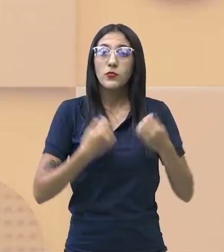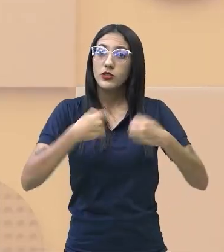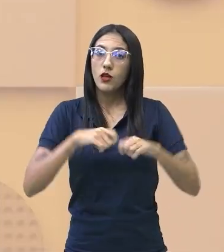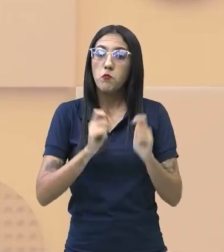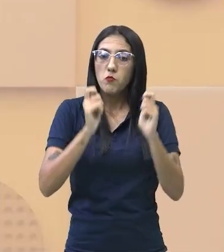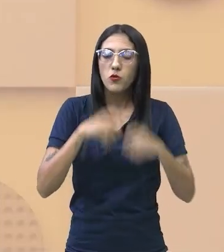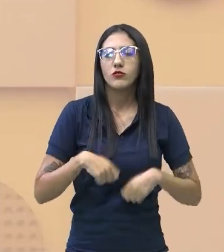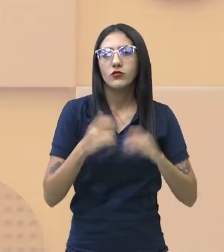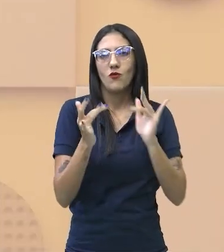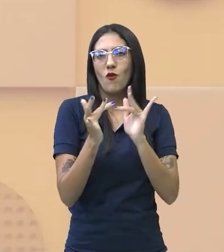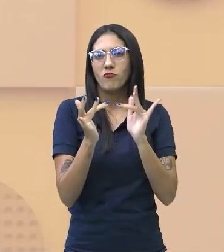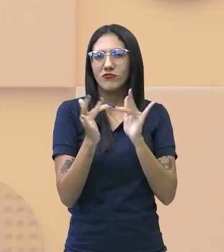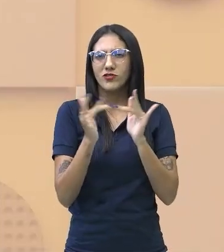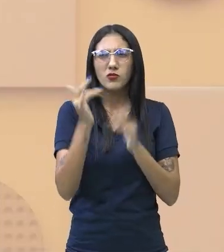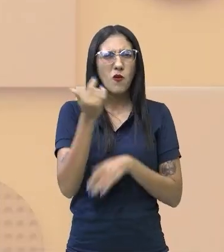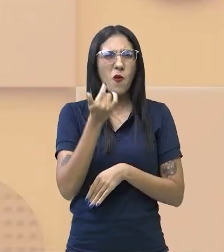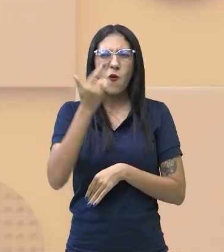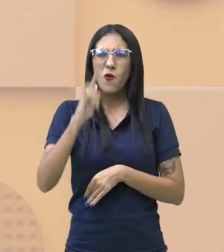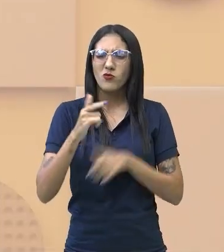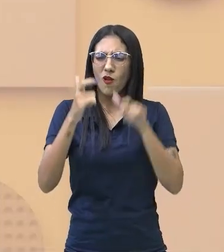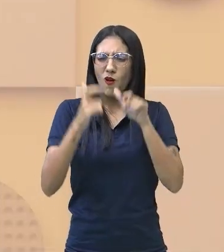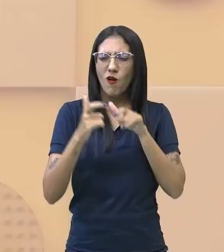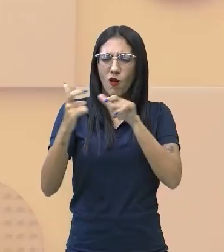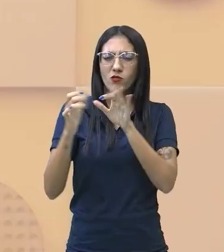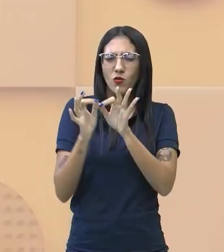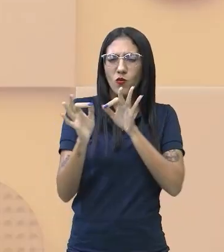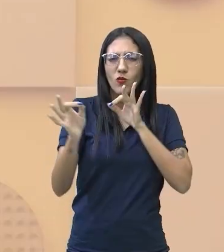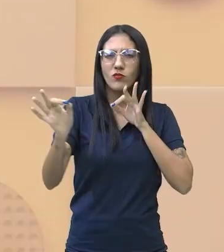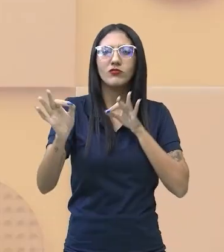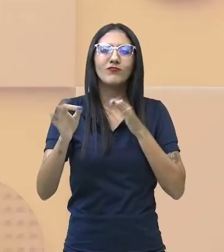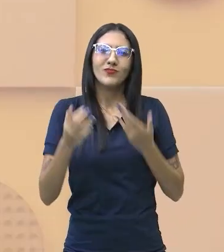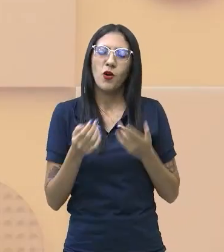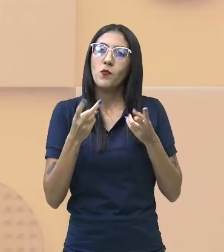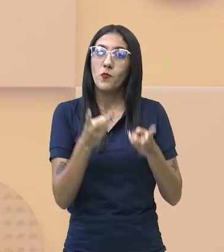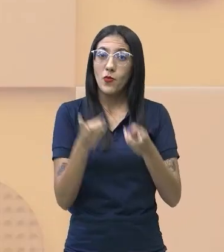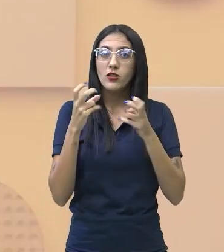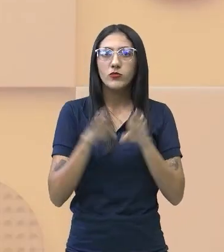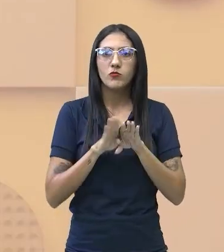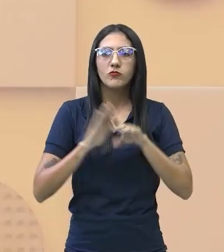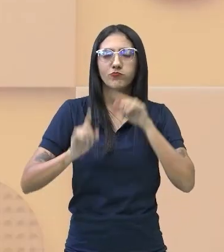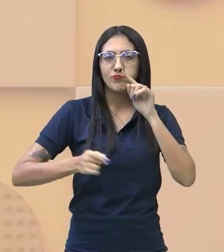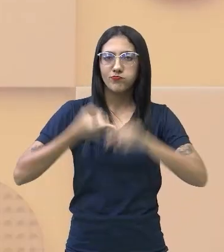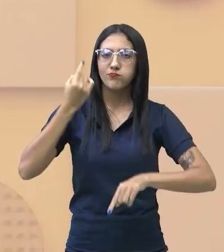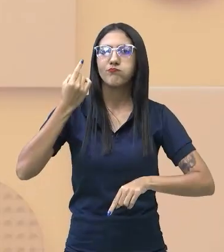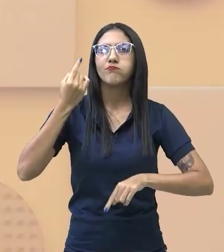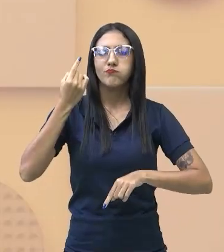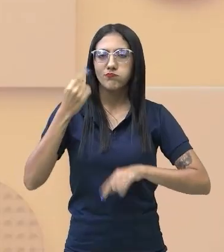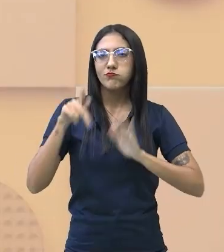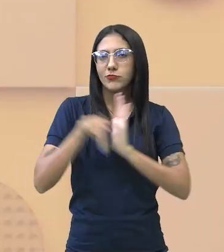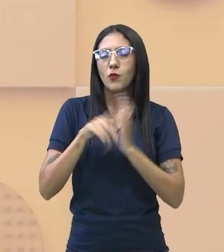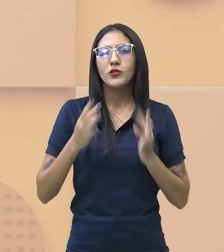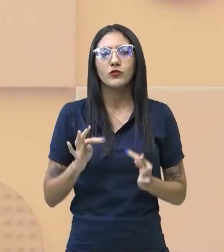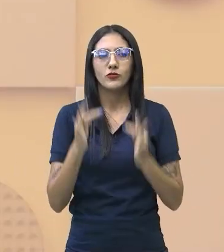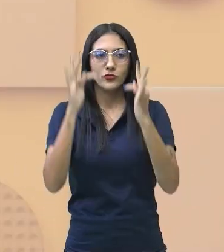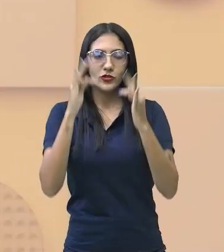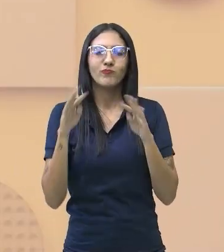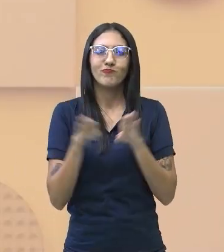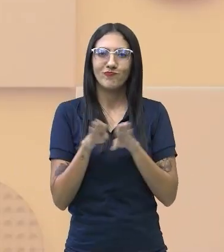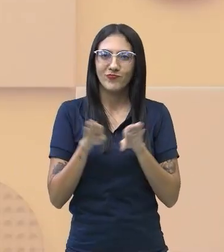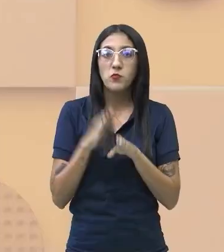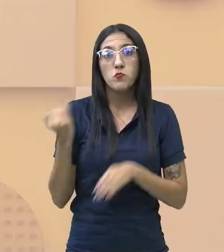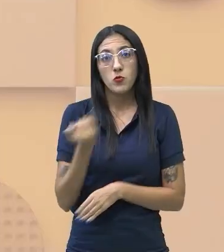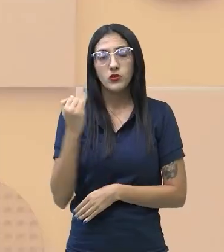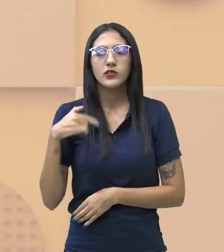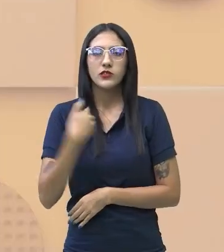que antes a gente não podia. Então, percebe também que os avanços tecnológicos, eles também são importantes para a gente